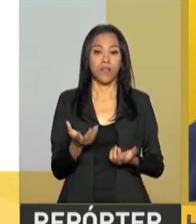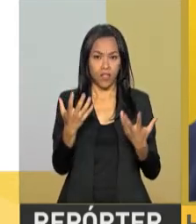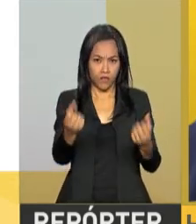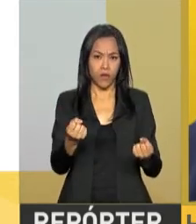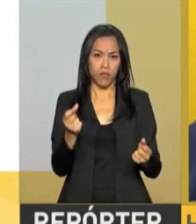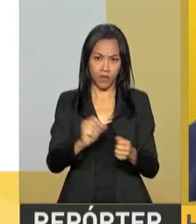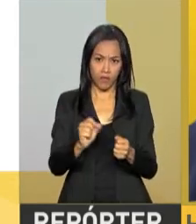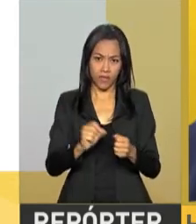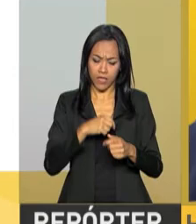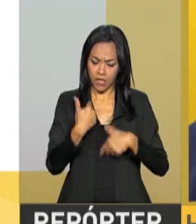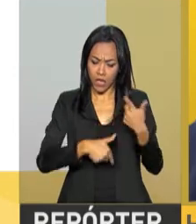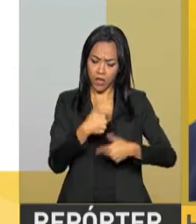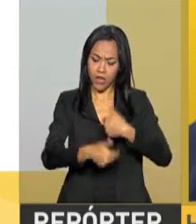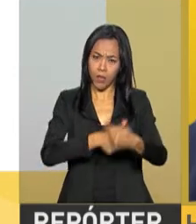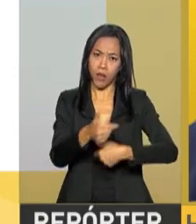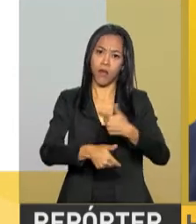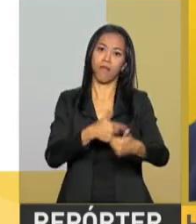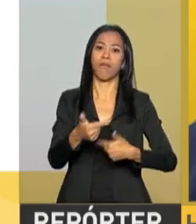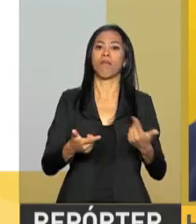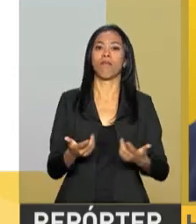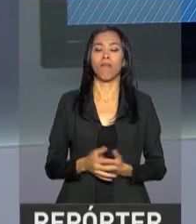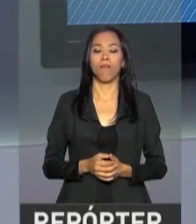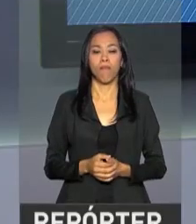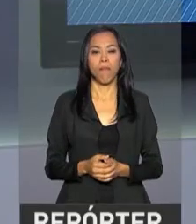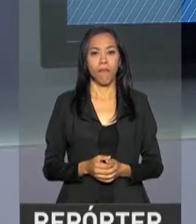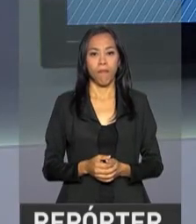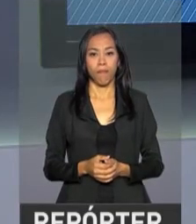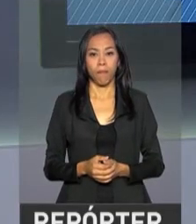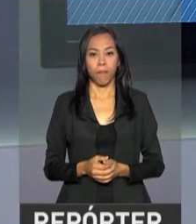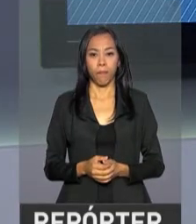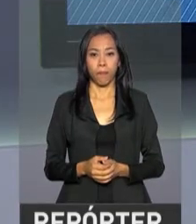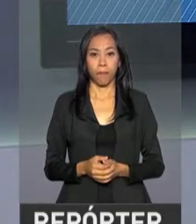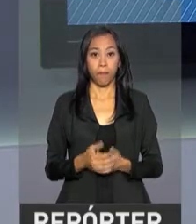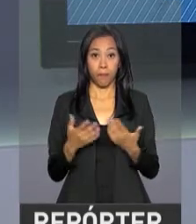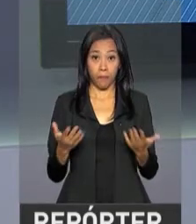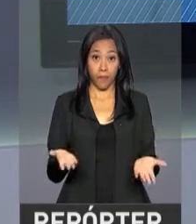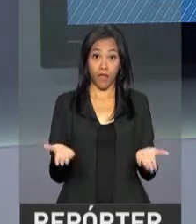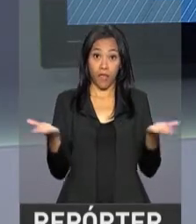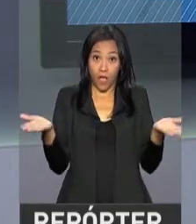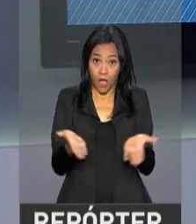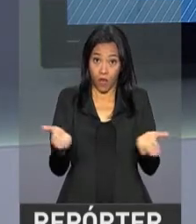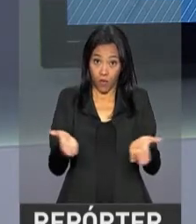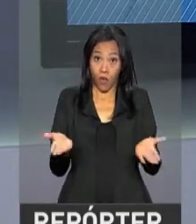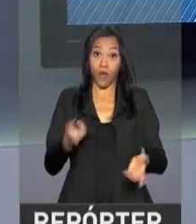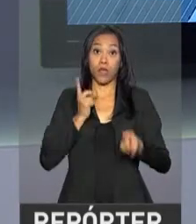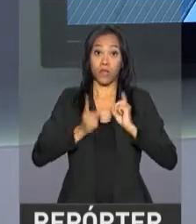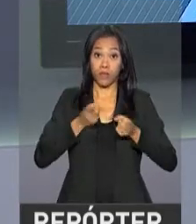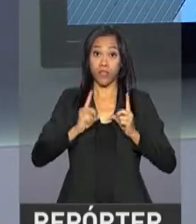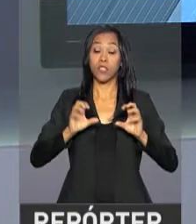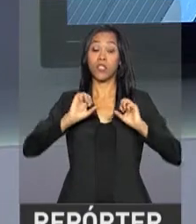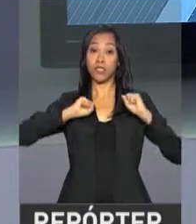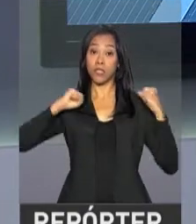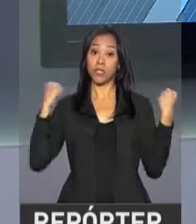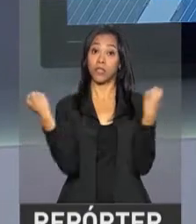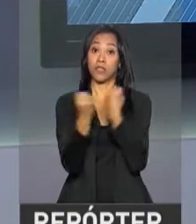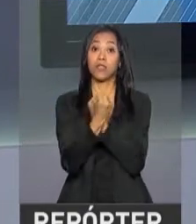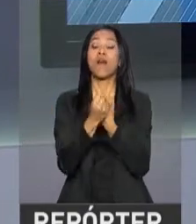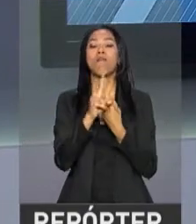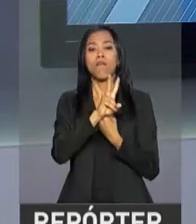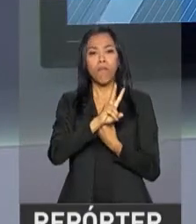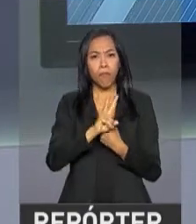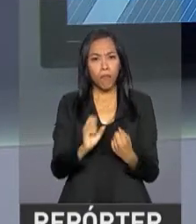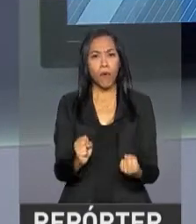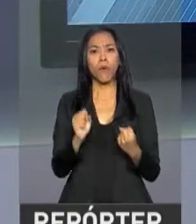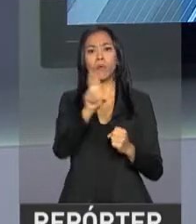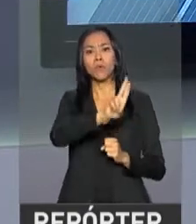fazer o possível para trabalhar nessa direção a partir de agora travestis e transexuais podem usar o nome social